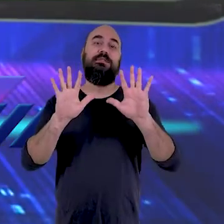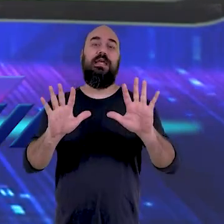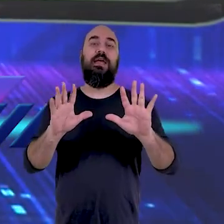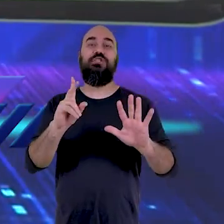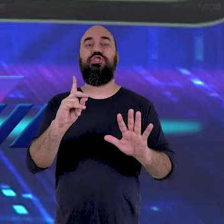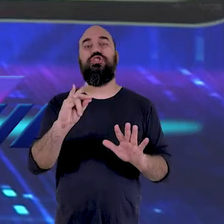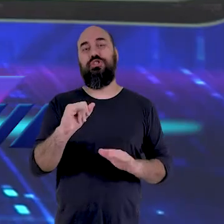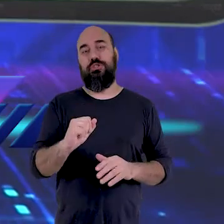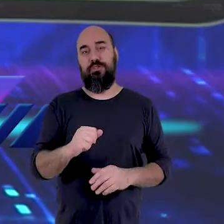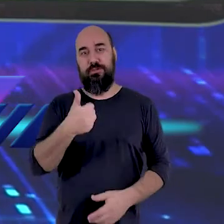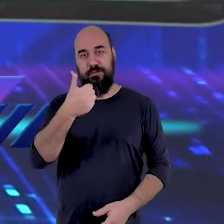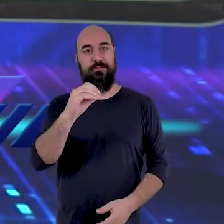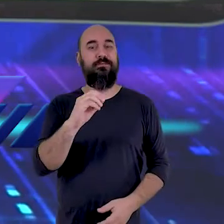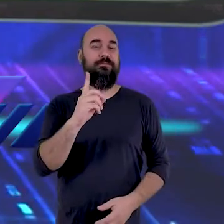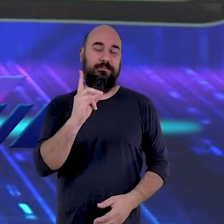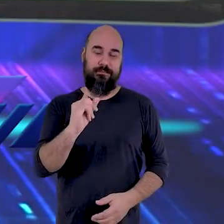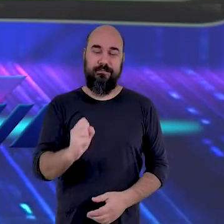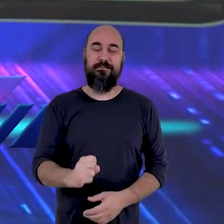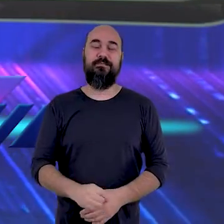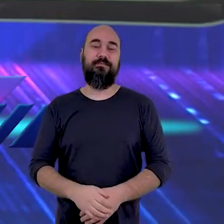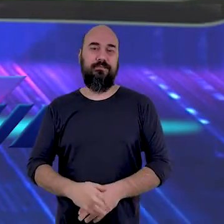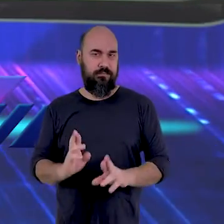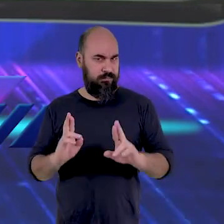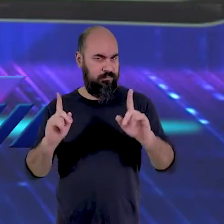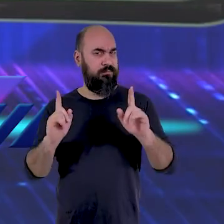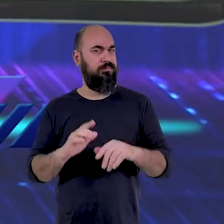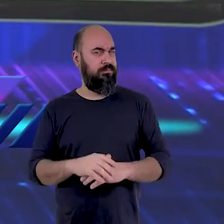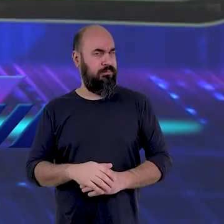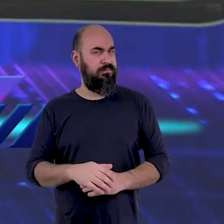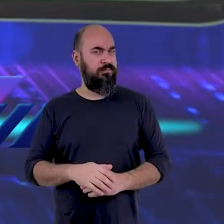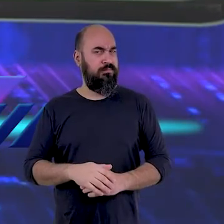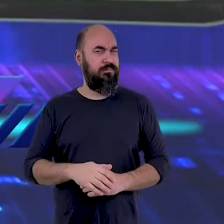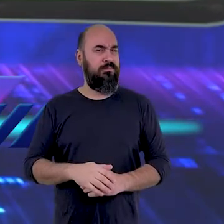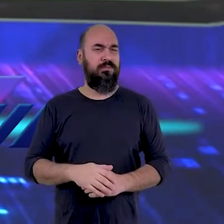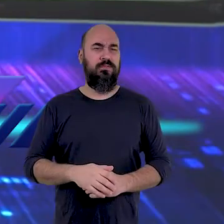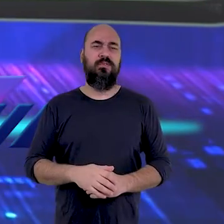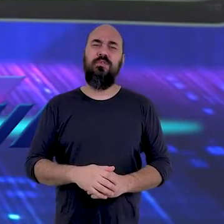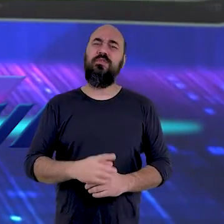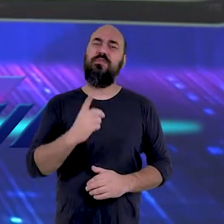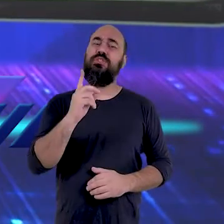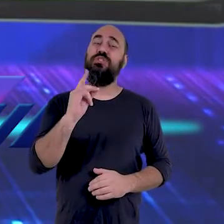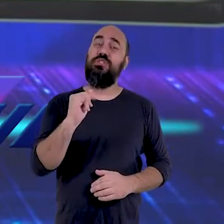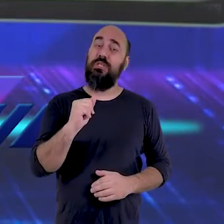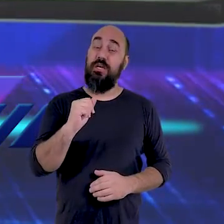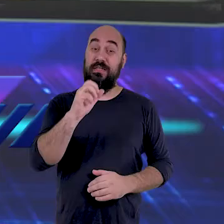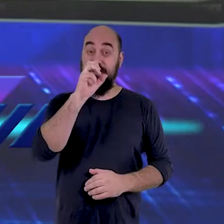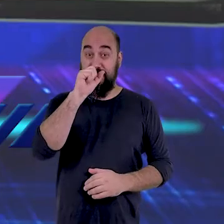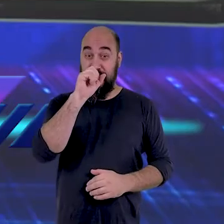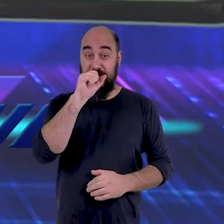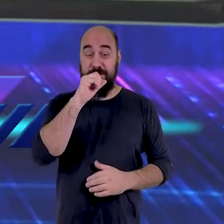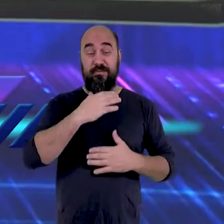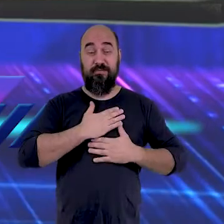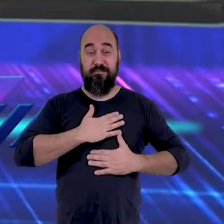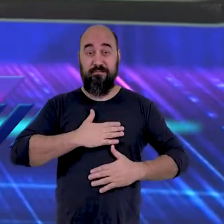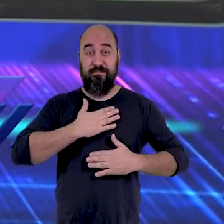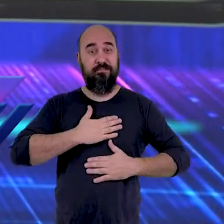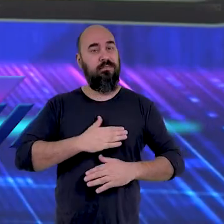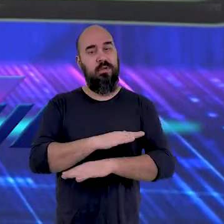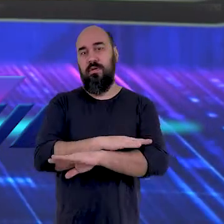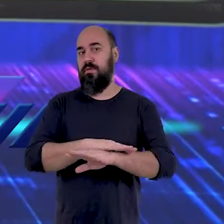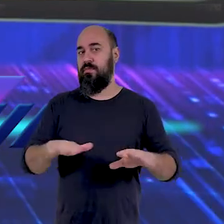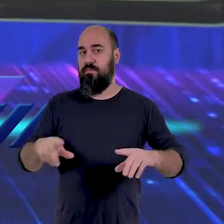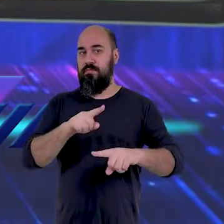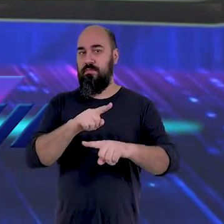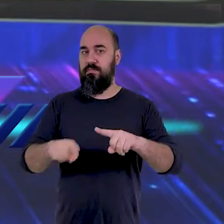com 10 dias. Diferente, não? O dia de descanso foi abandonado e em seu